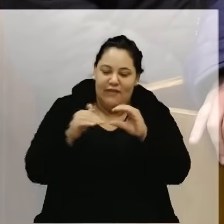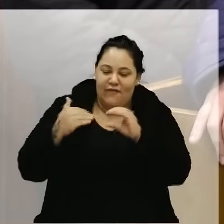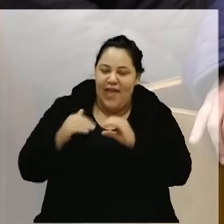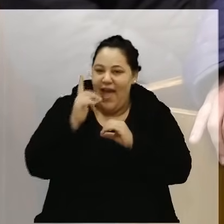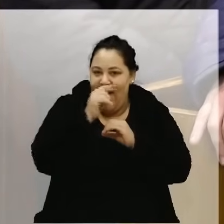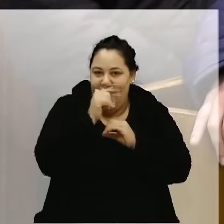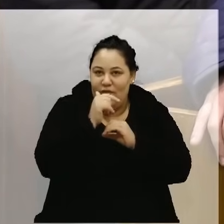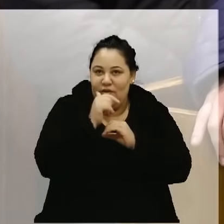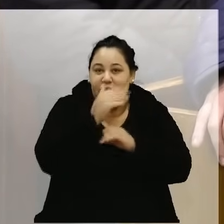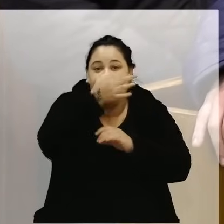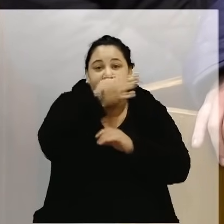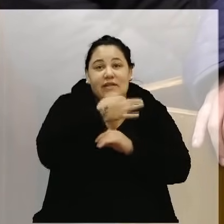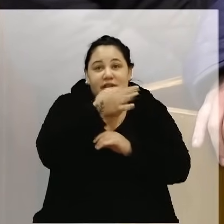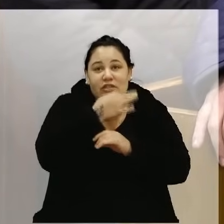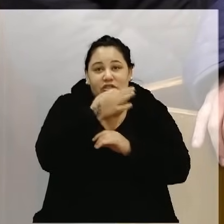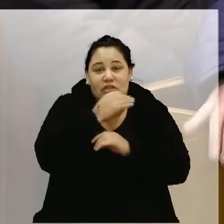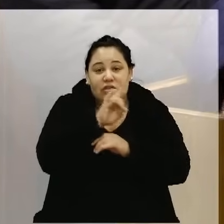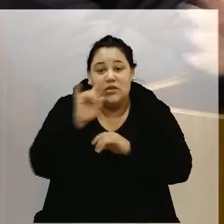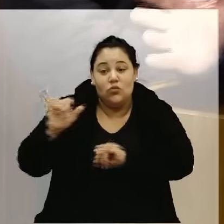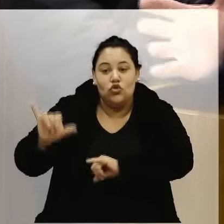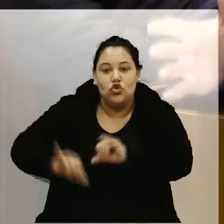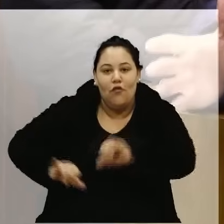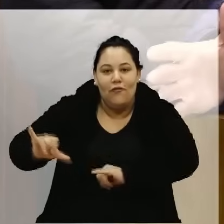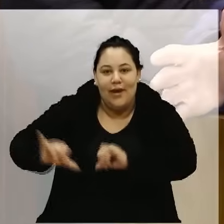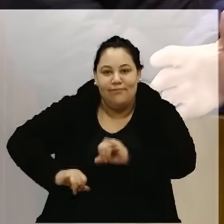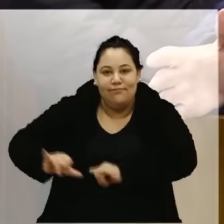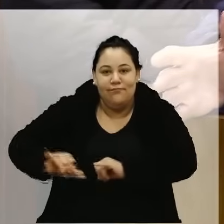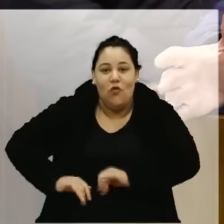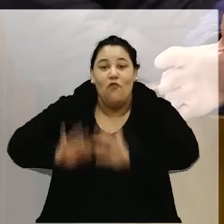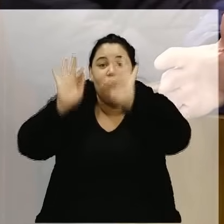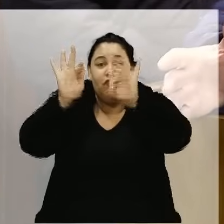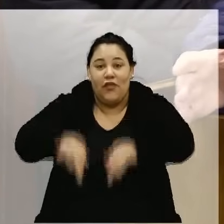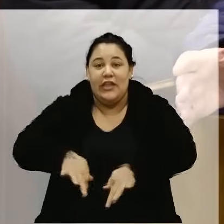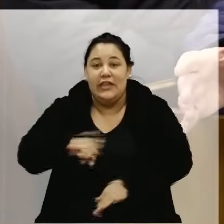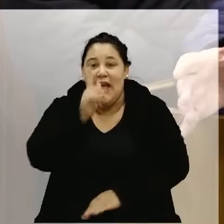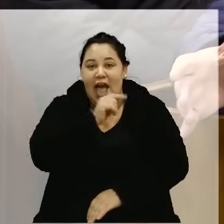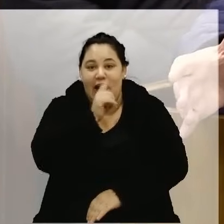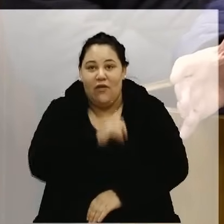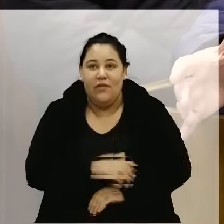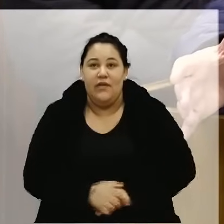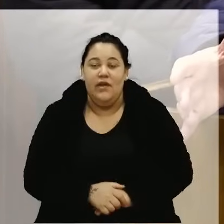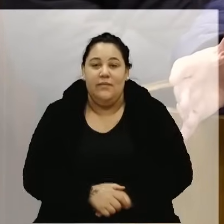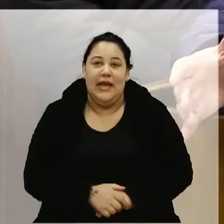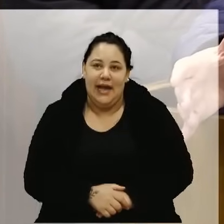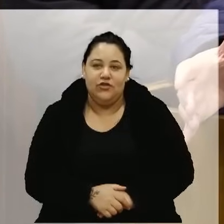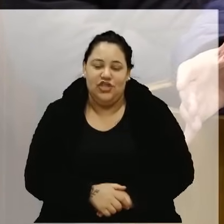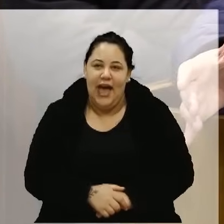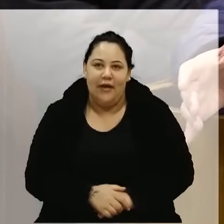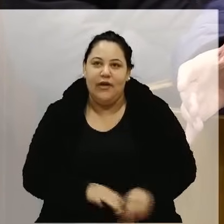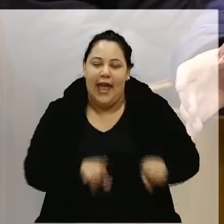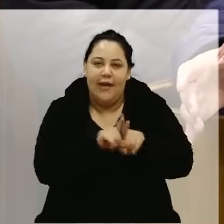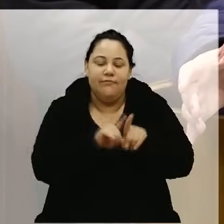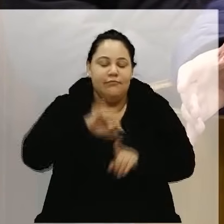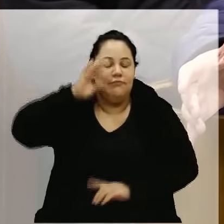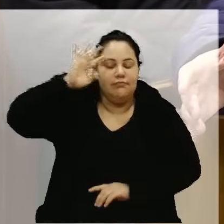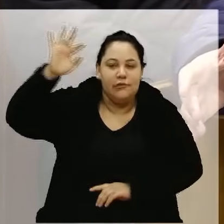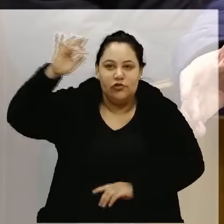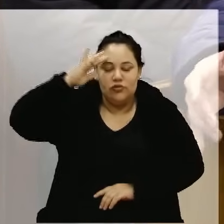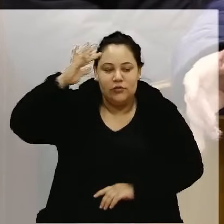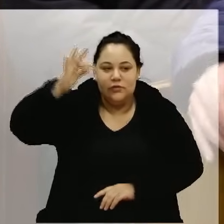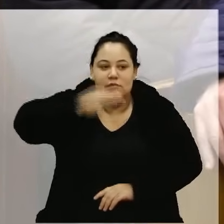Sul não sofra um blackout. Porque nós estamos, e vocês imaginem, Caxias do Sul com corredor